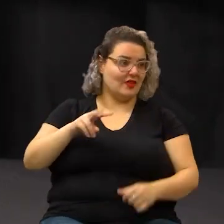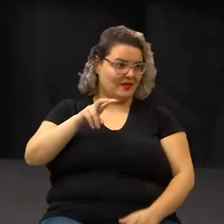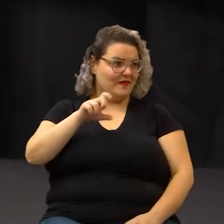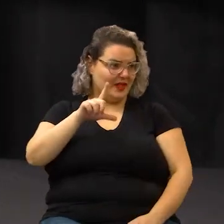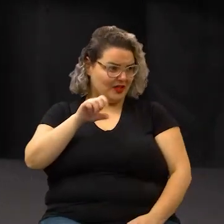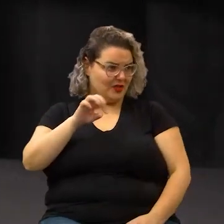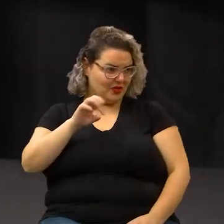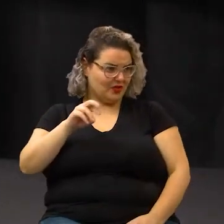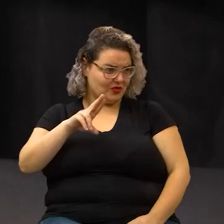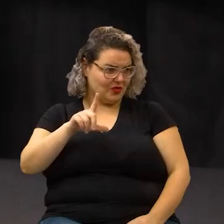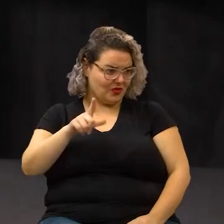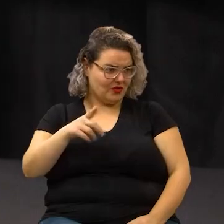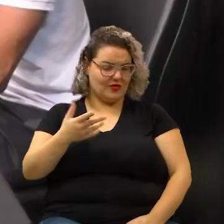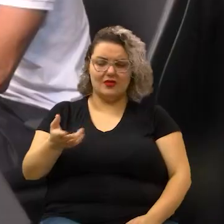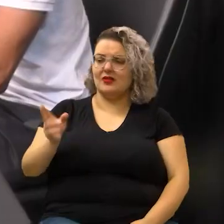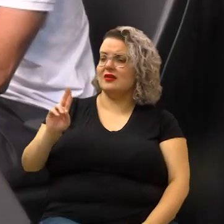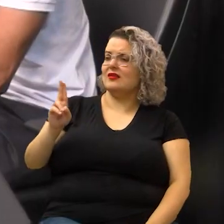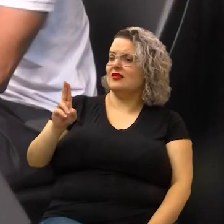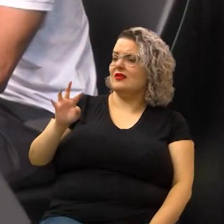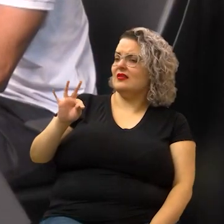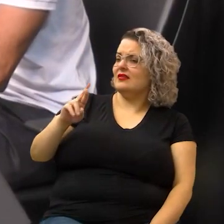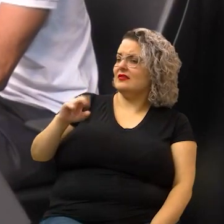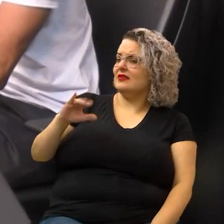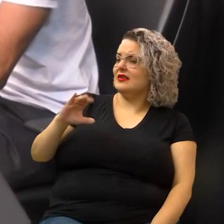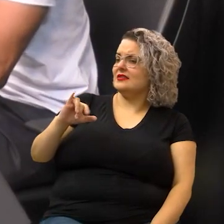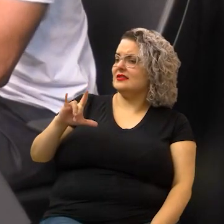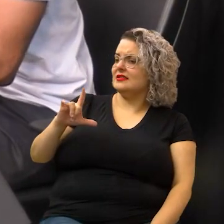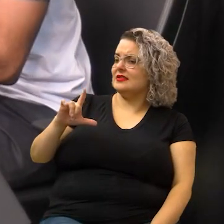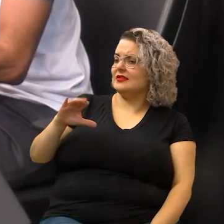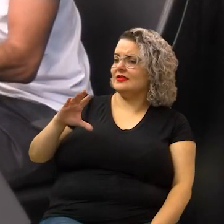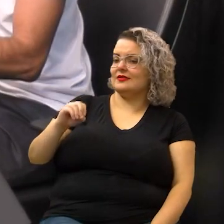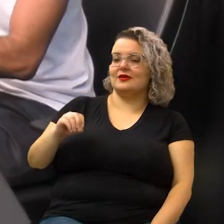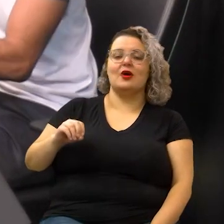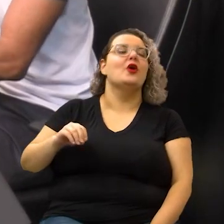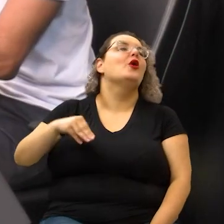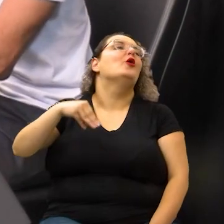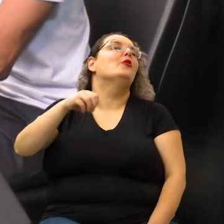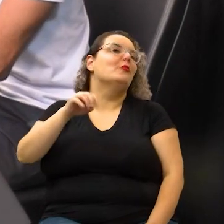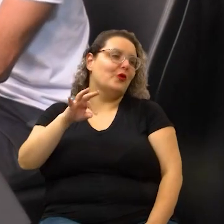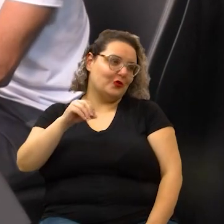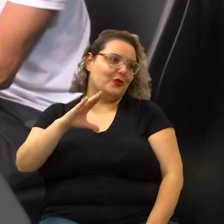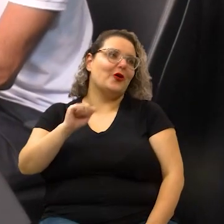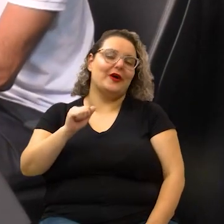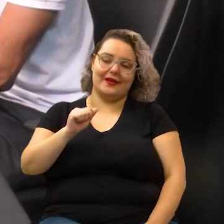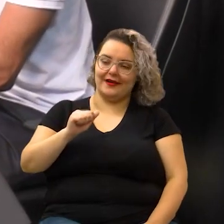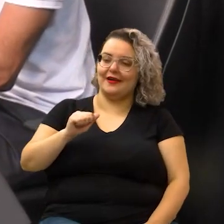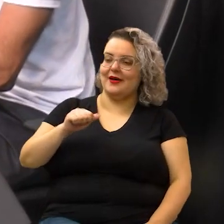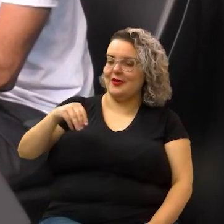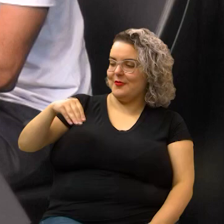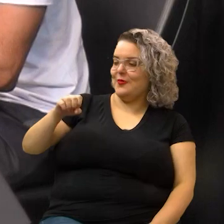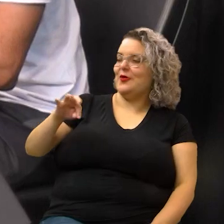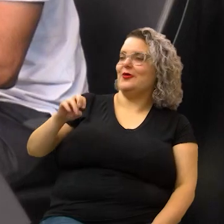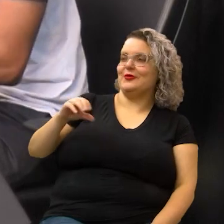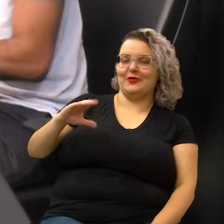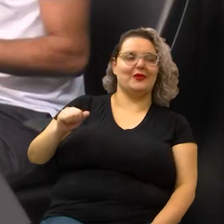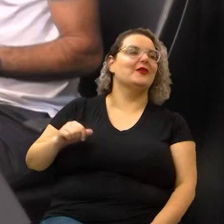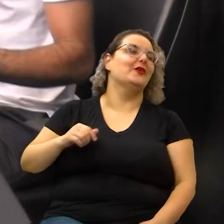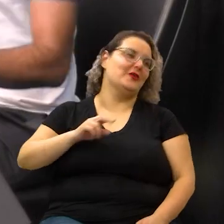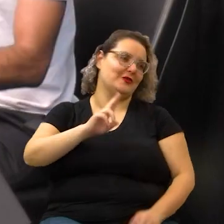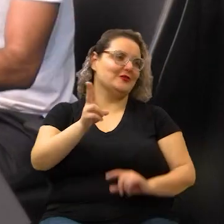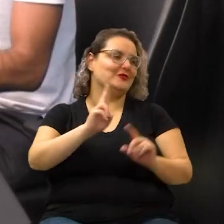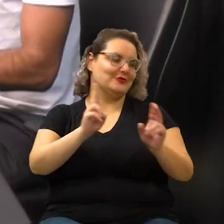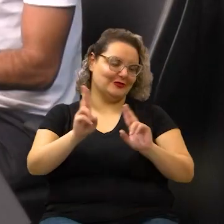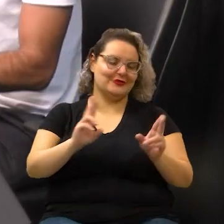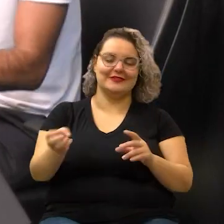naquele brinquedo. Como chama? Velotró, aquele brinquedo? Como que vocês chamam? Como que chama lá? Triciclo? Motoca. Motocão, né?